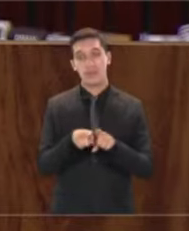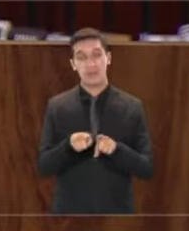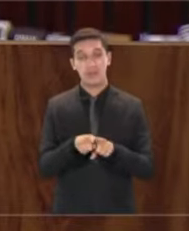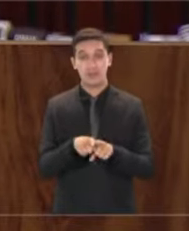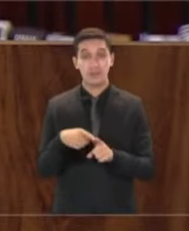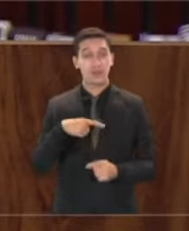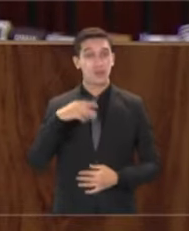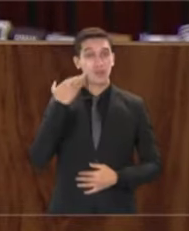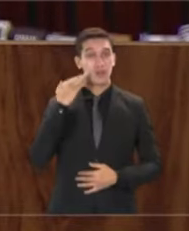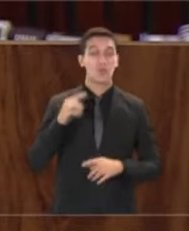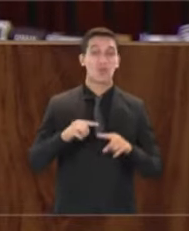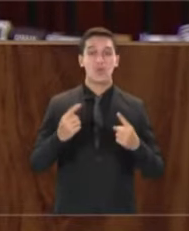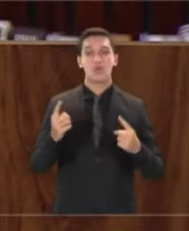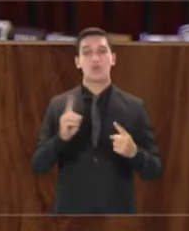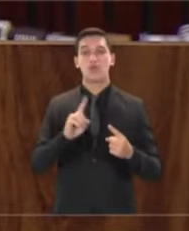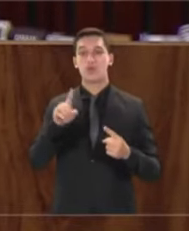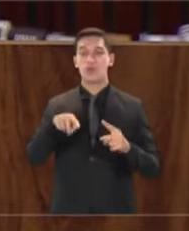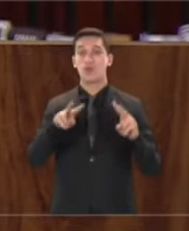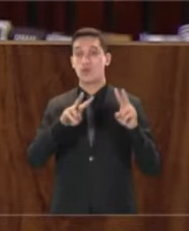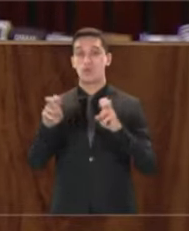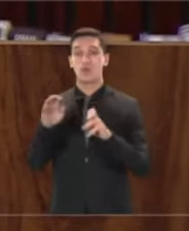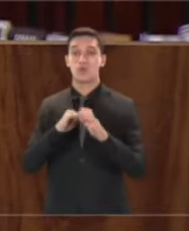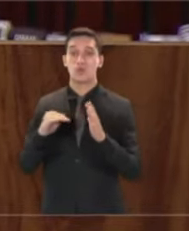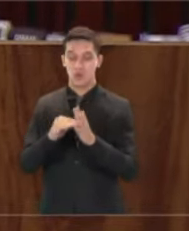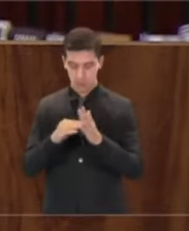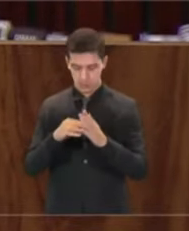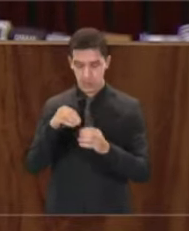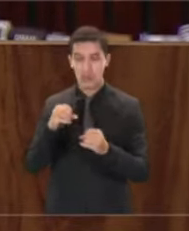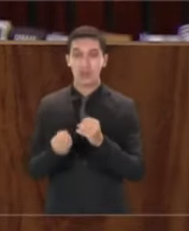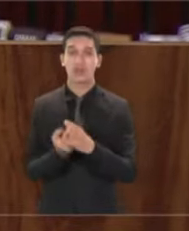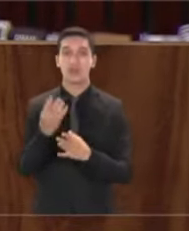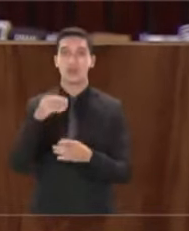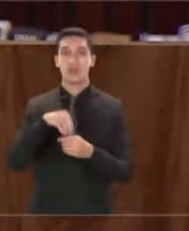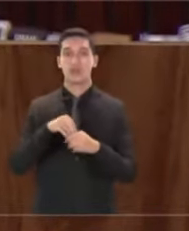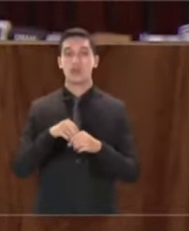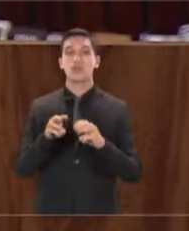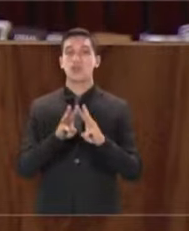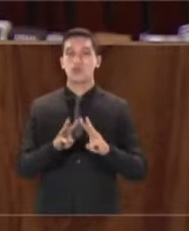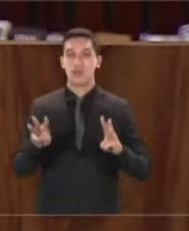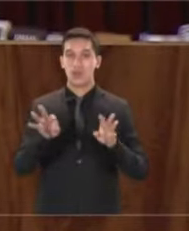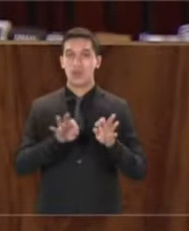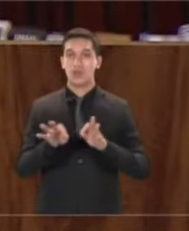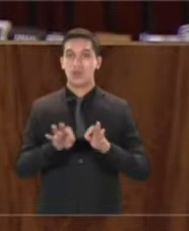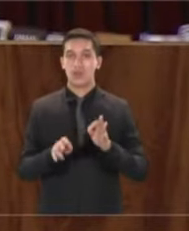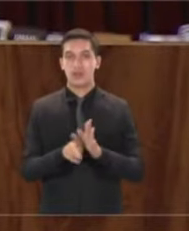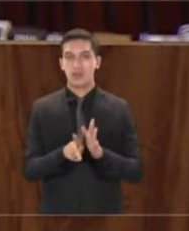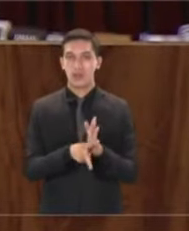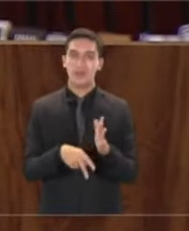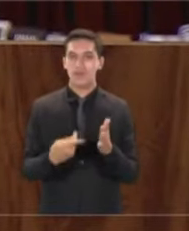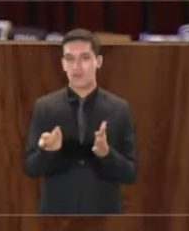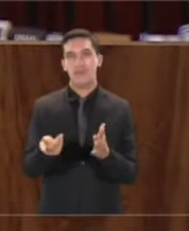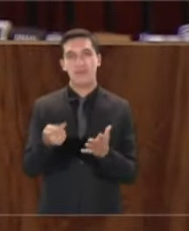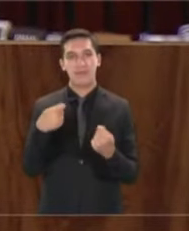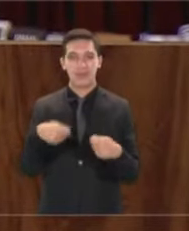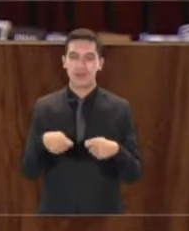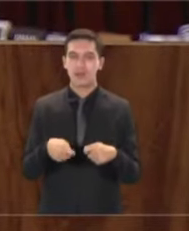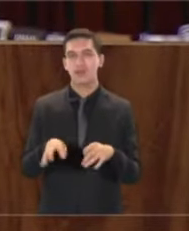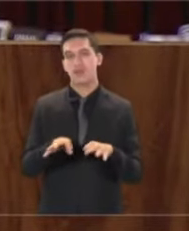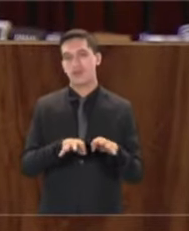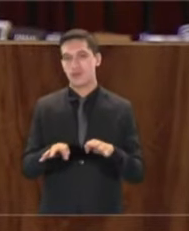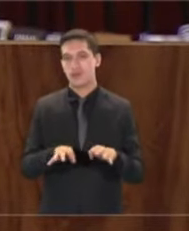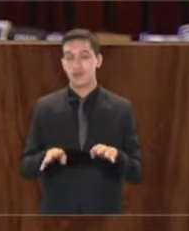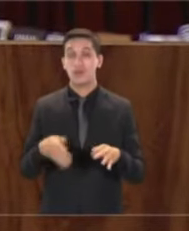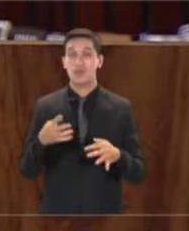ante o entendimento de que não é o conteúdo gerado no site patrocinado que origina o dever de indenizar, mas a forma com